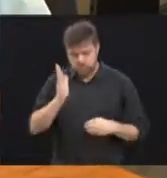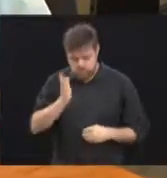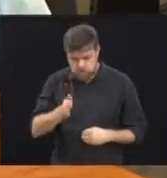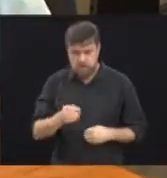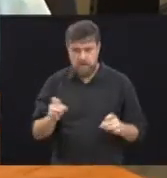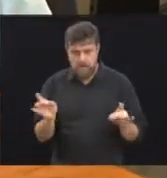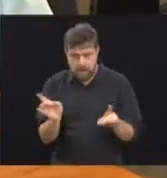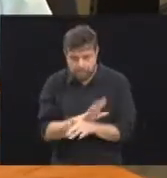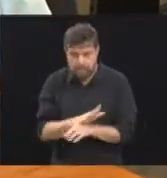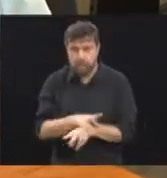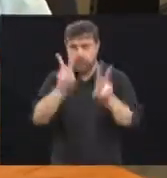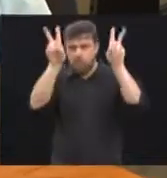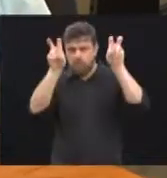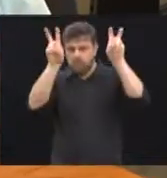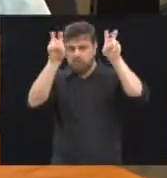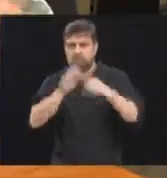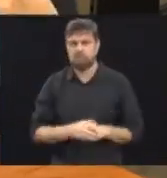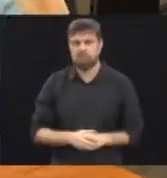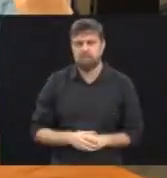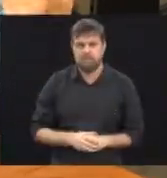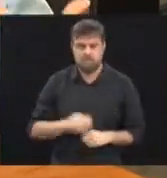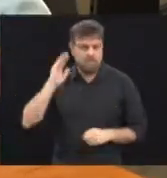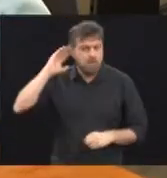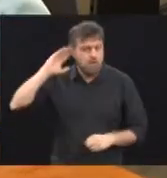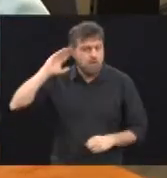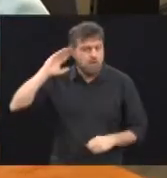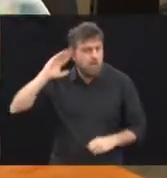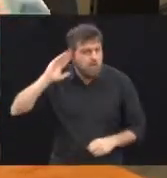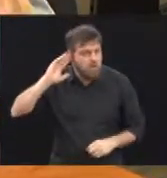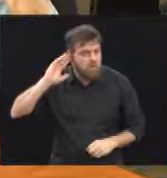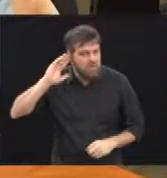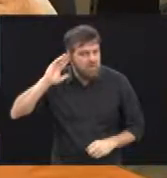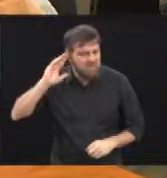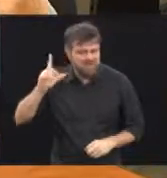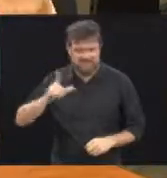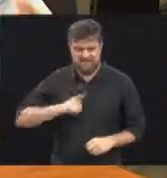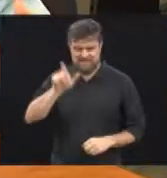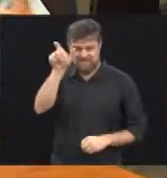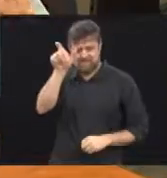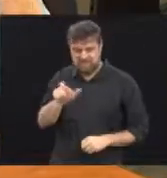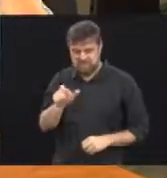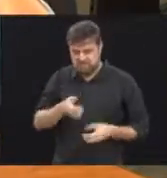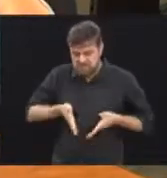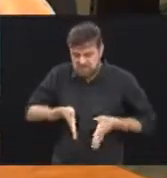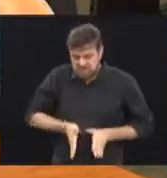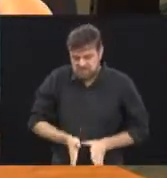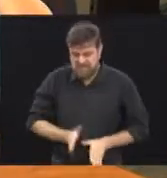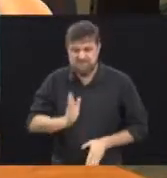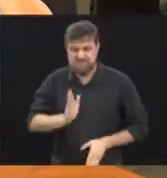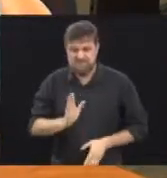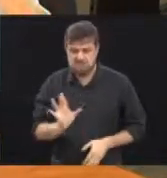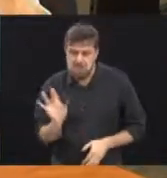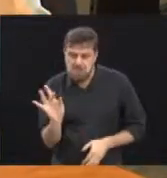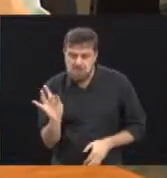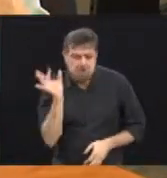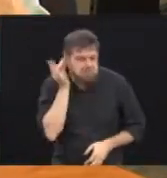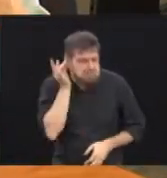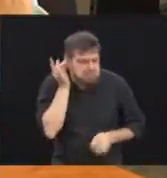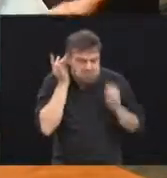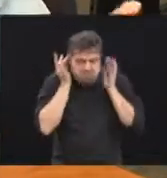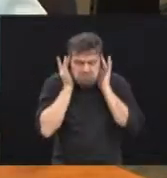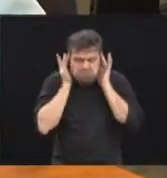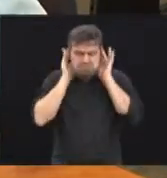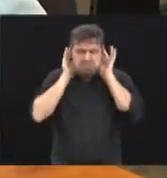bloco falando sobre a orelha de abano. Tem gente que a criança nasce, já coloca aqueles